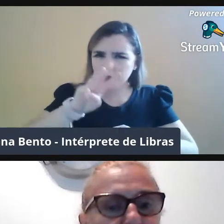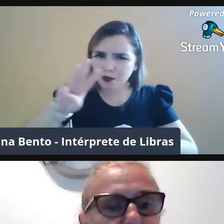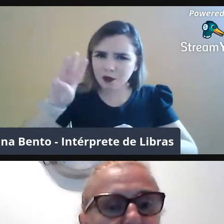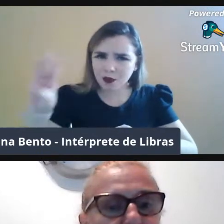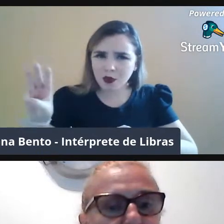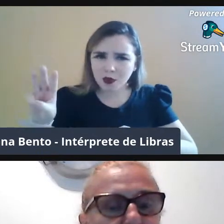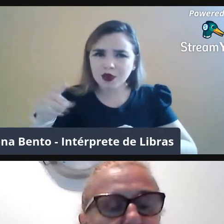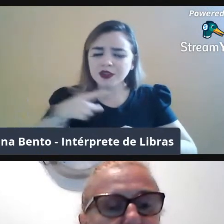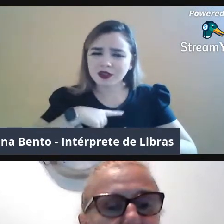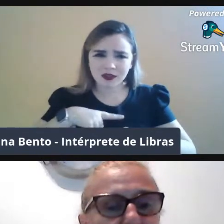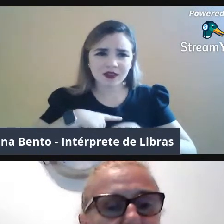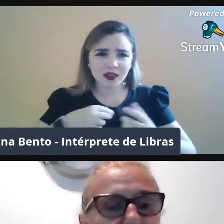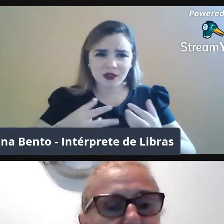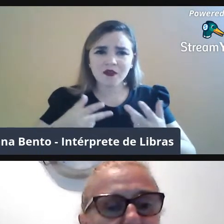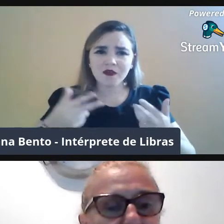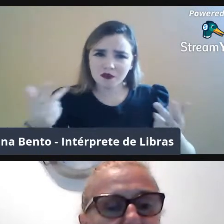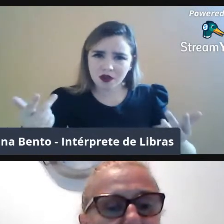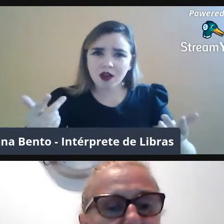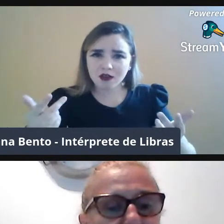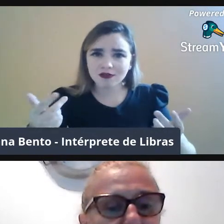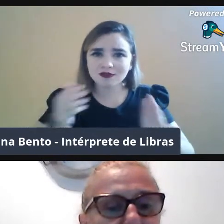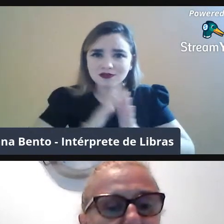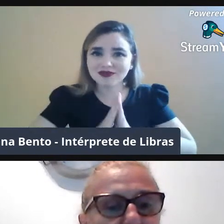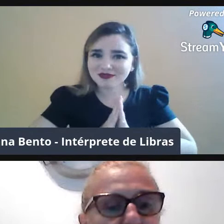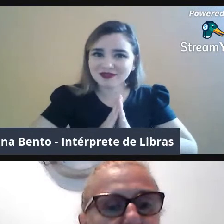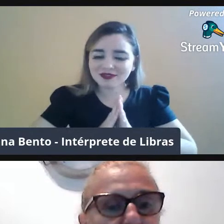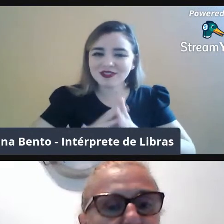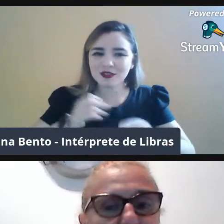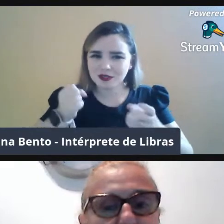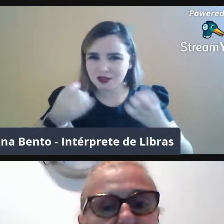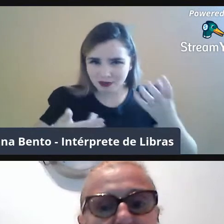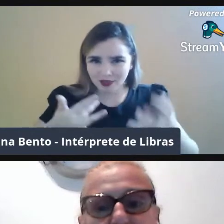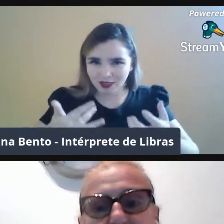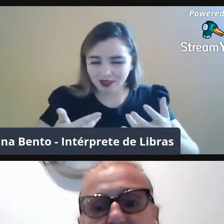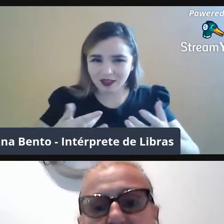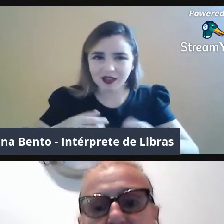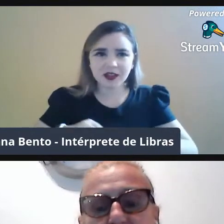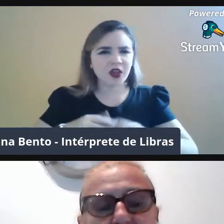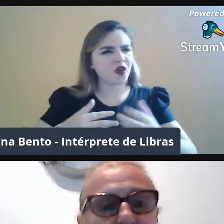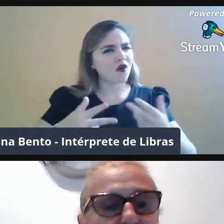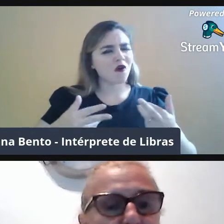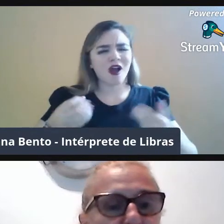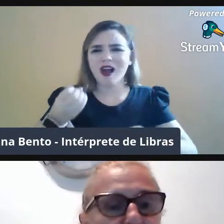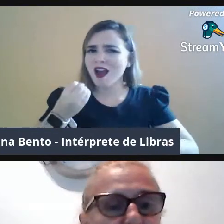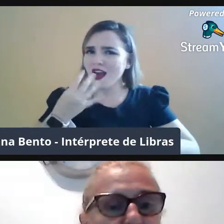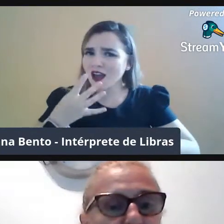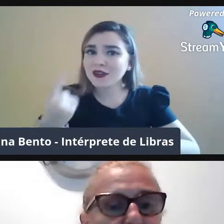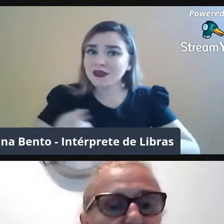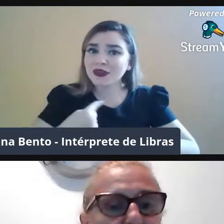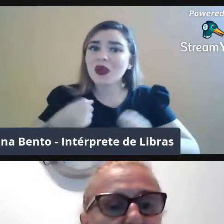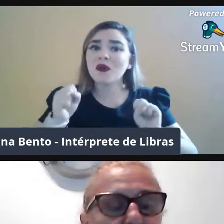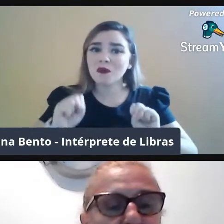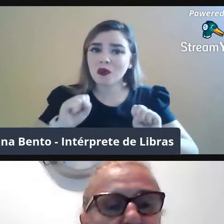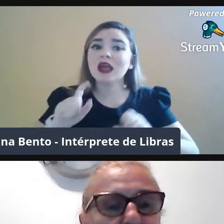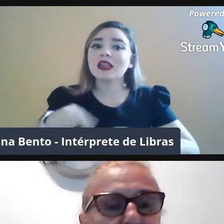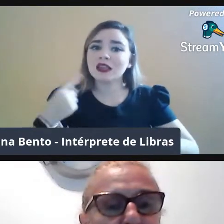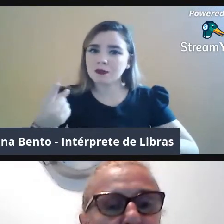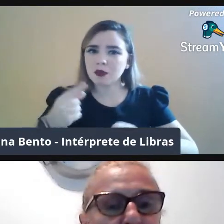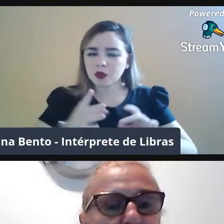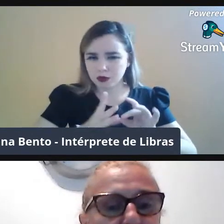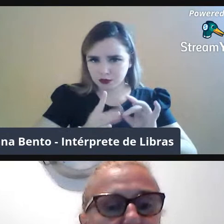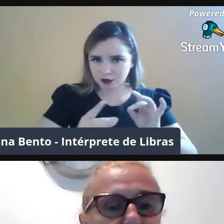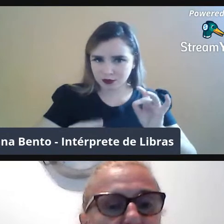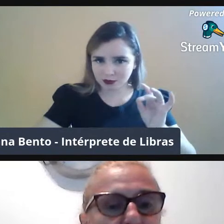dessas obras, essas coisas que você está citando, que estão tão ricas, e a gente pode colocar depois no comentário